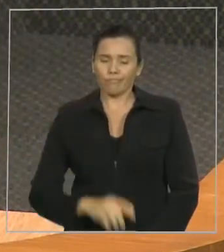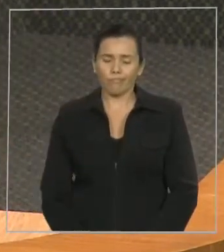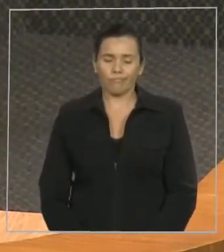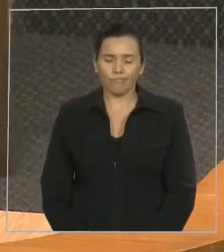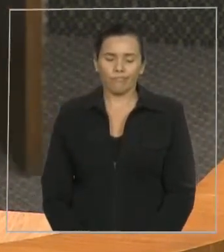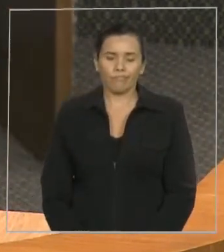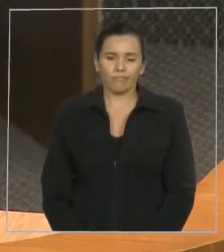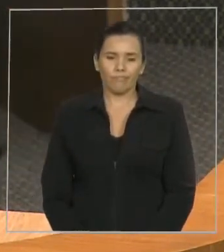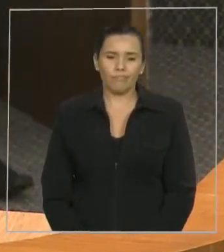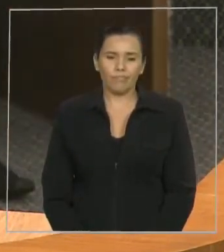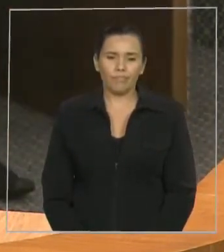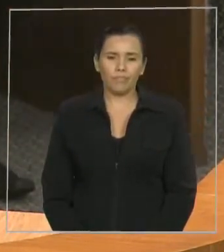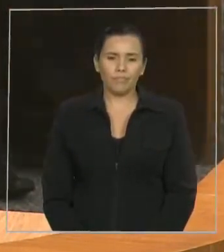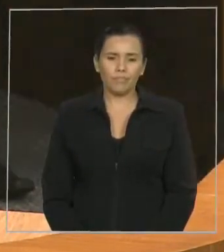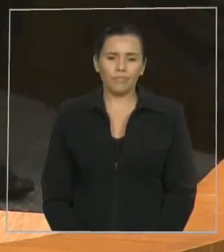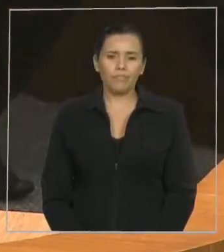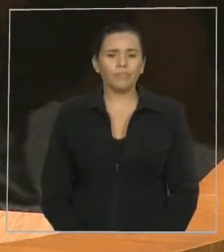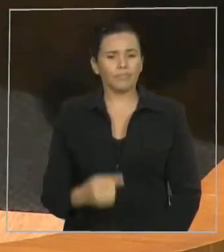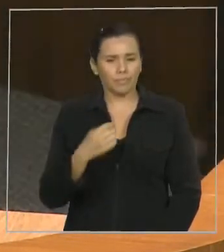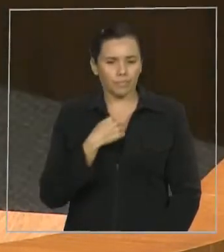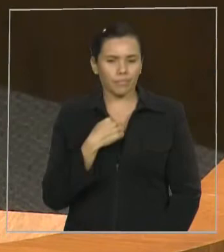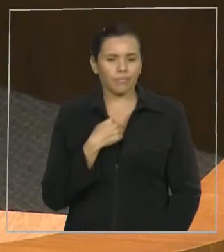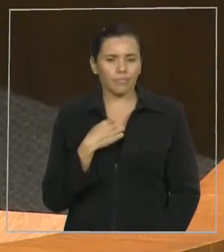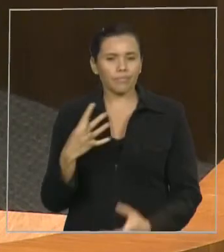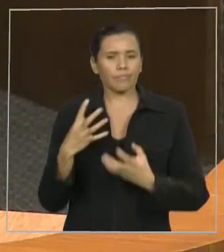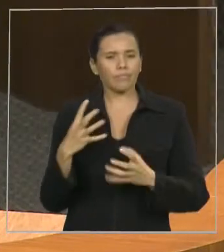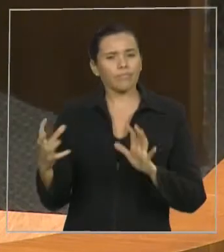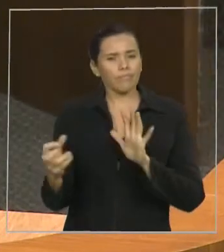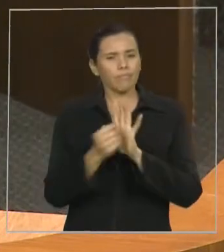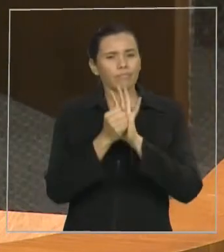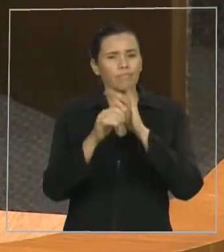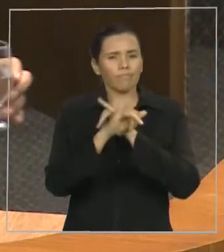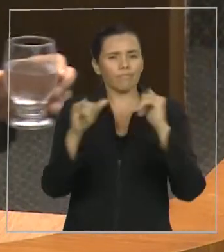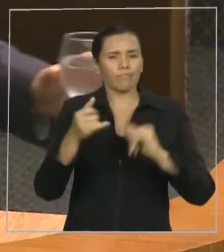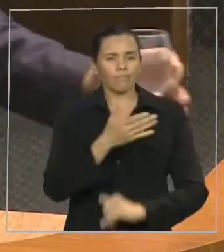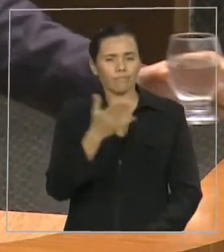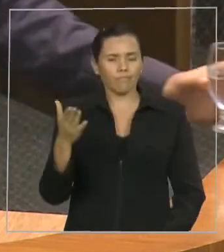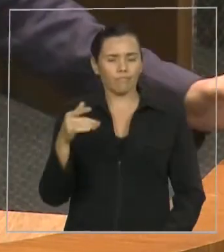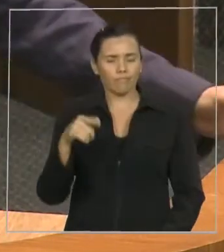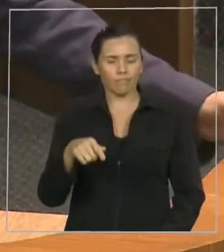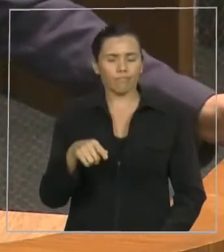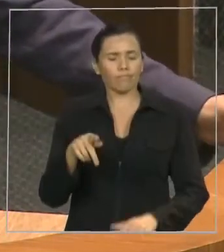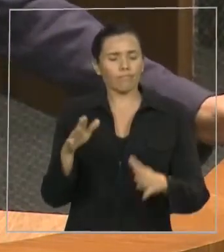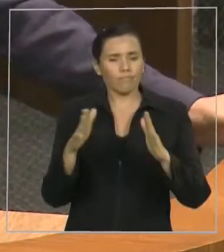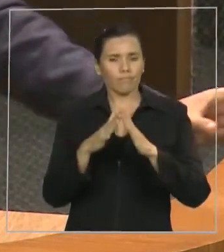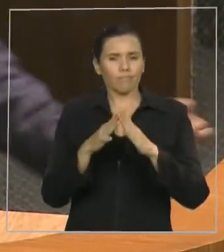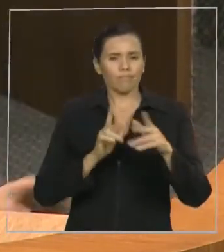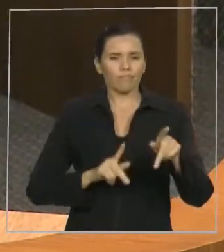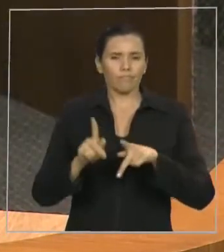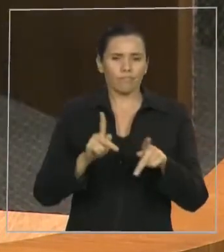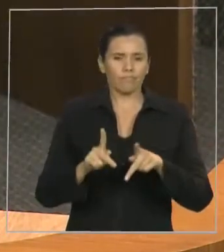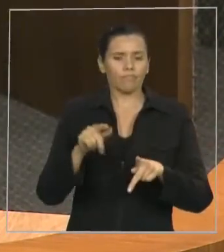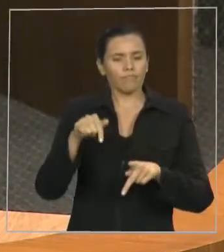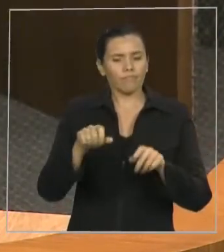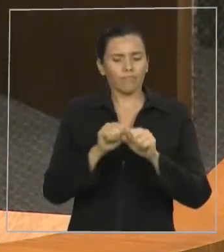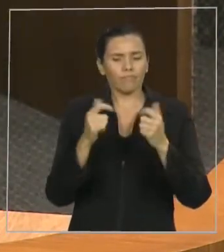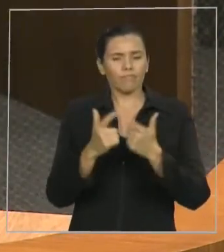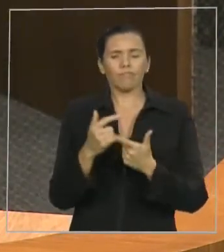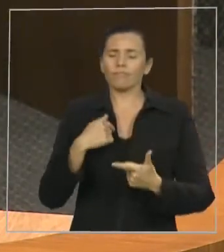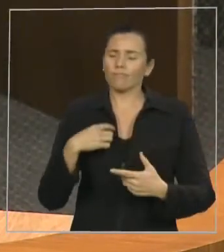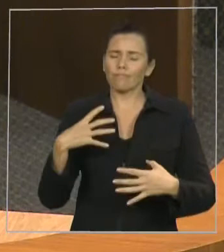aqui registrado, nos anais dessa casa, que é a Casa do Povo, a nossa alegria, a nossa